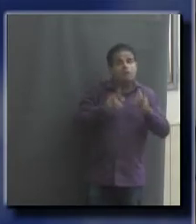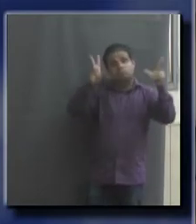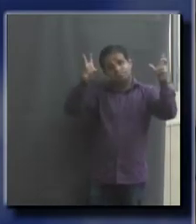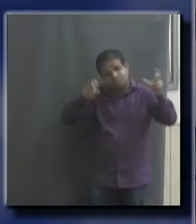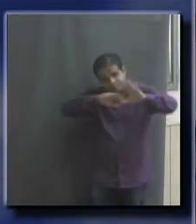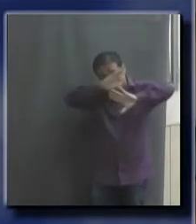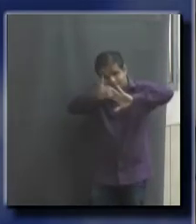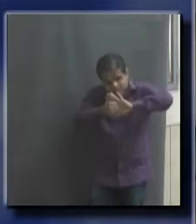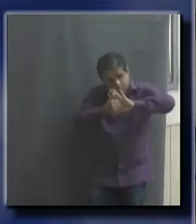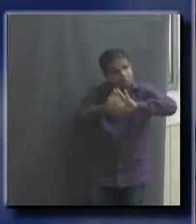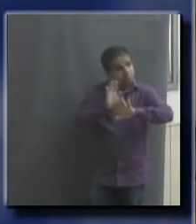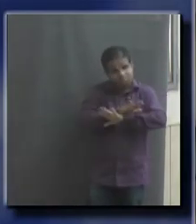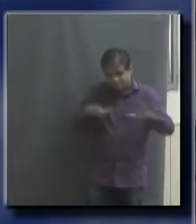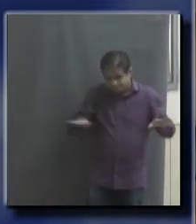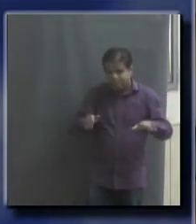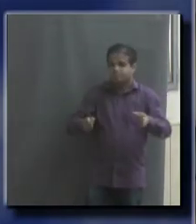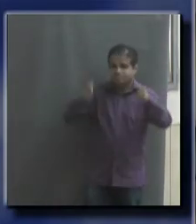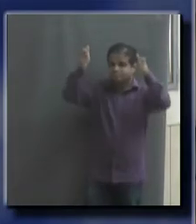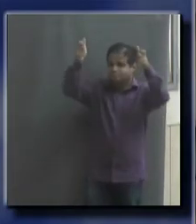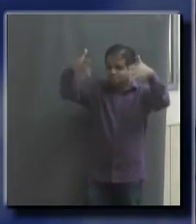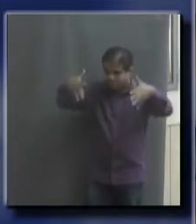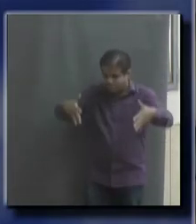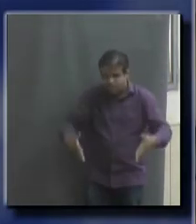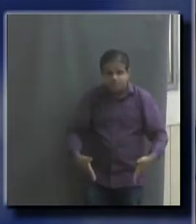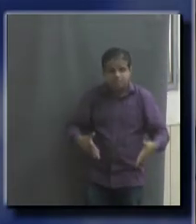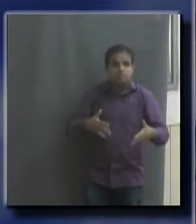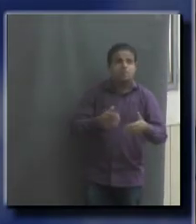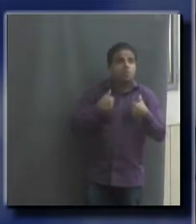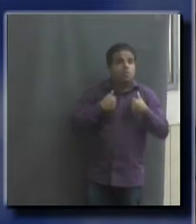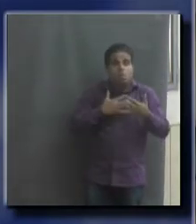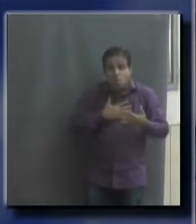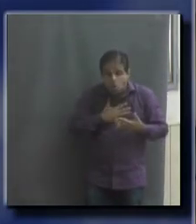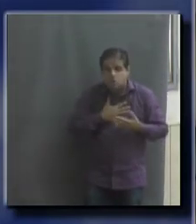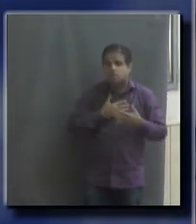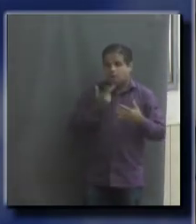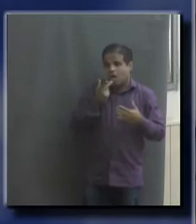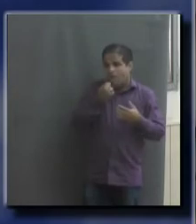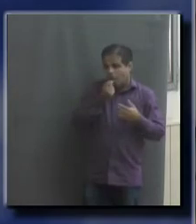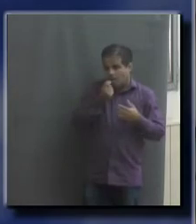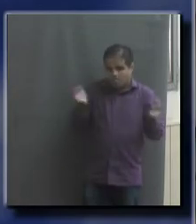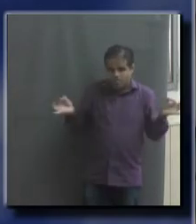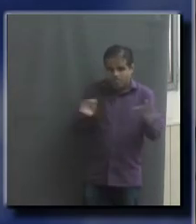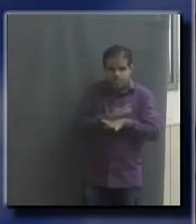para não falar demais, é isso. Eu gostaria de encerrar